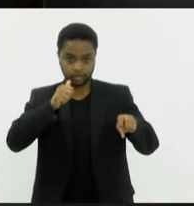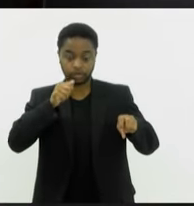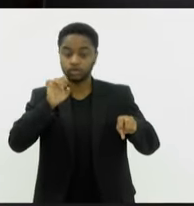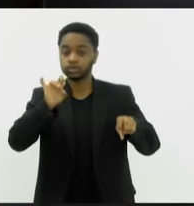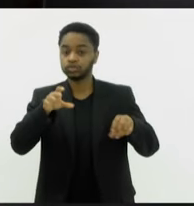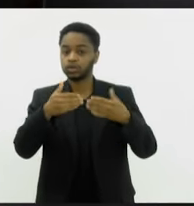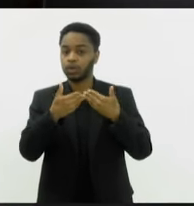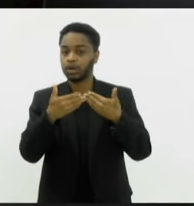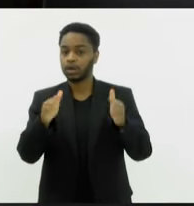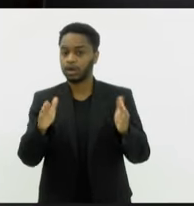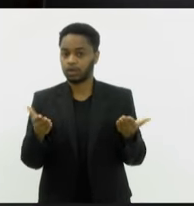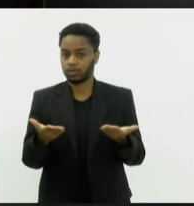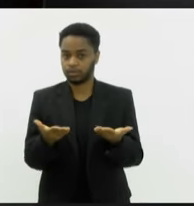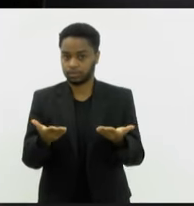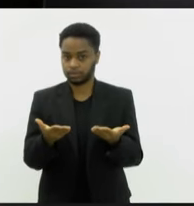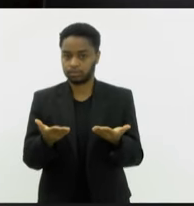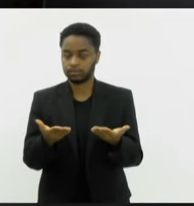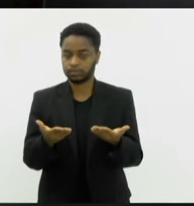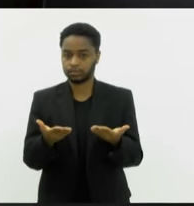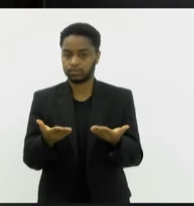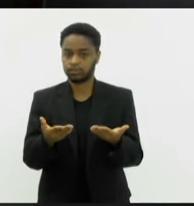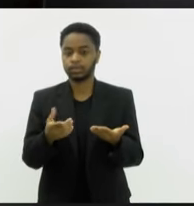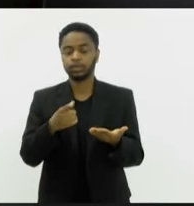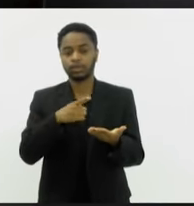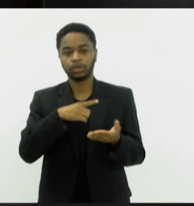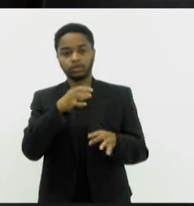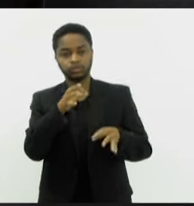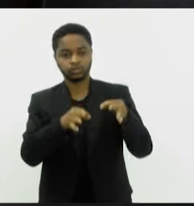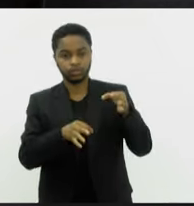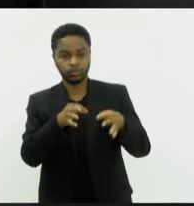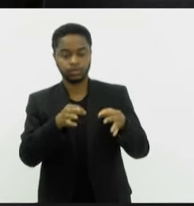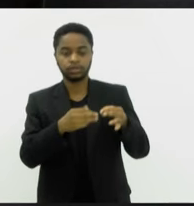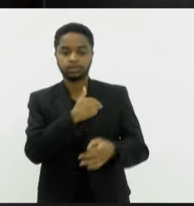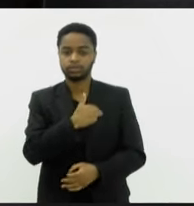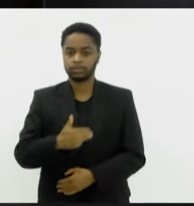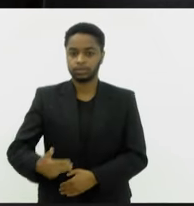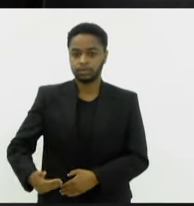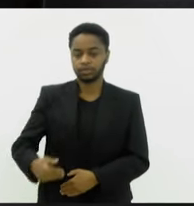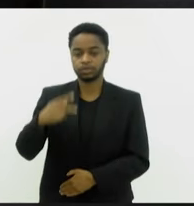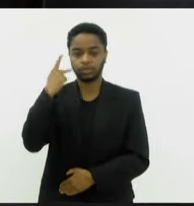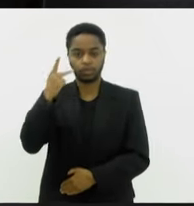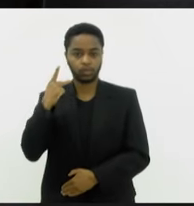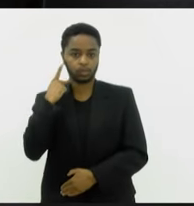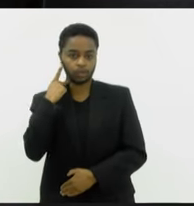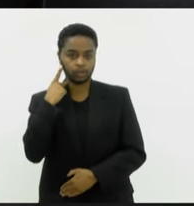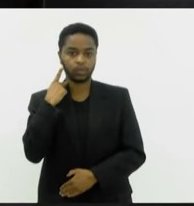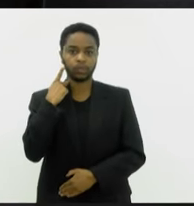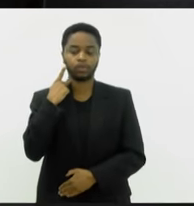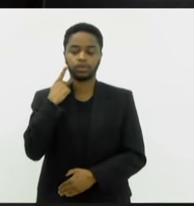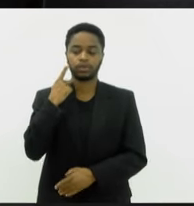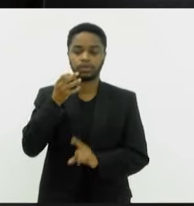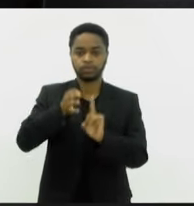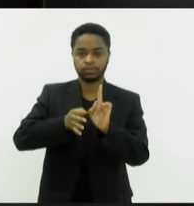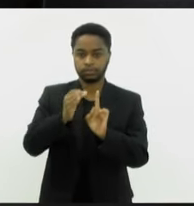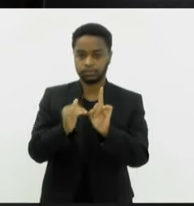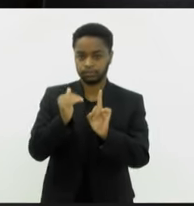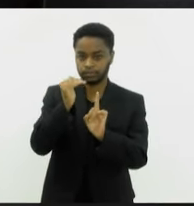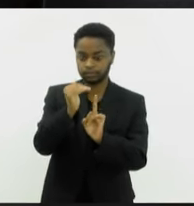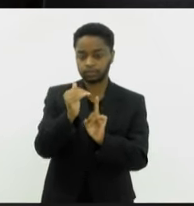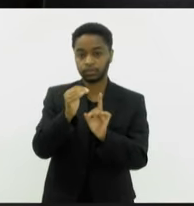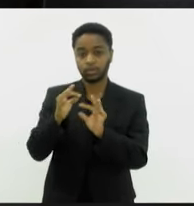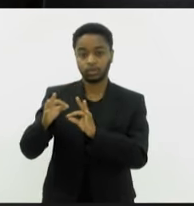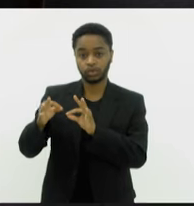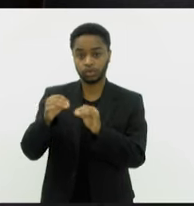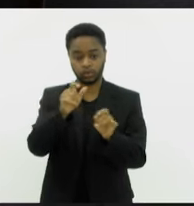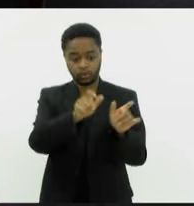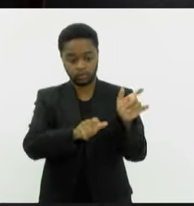de abertura as nossas juas procuradora desembargadoras todos